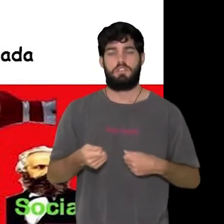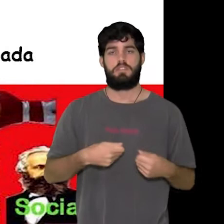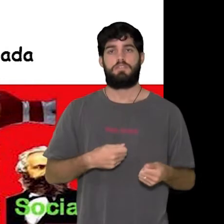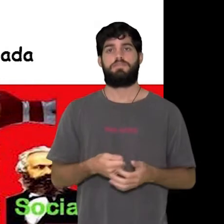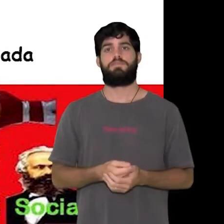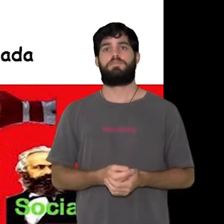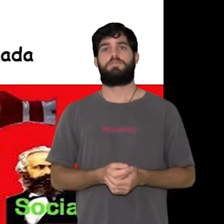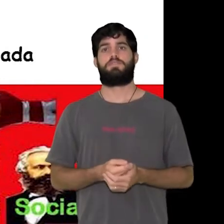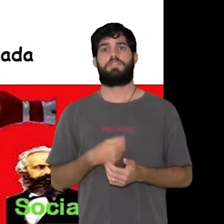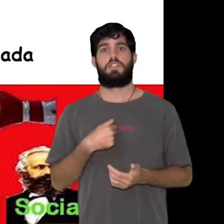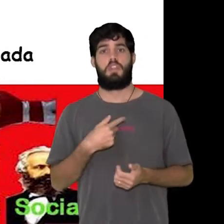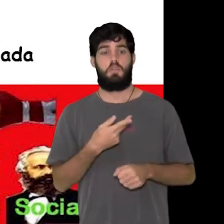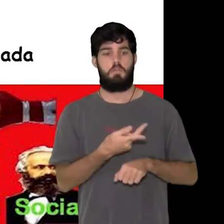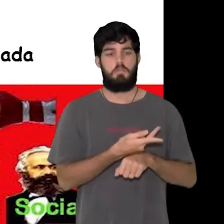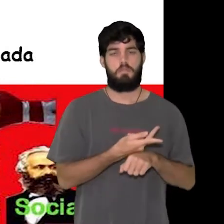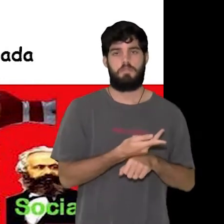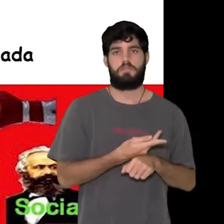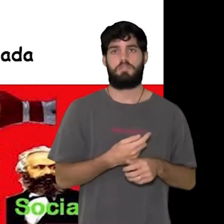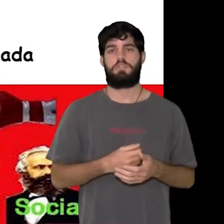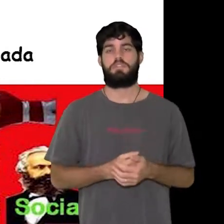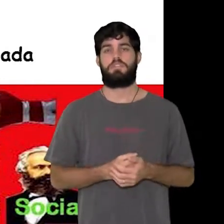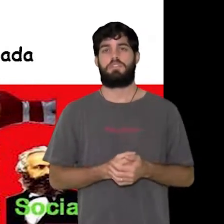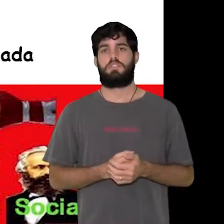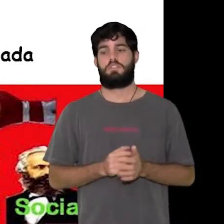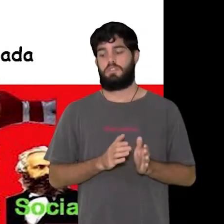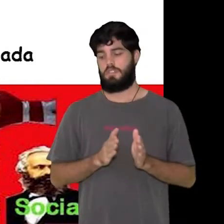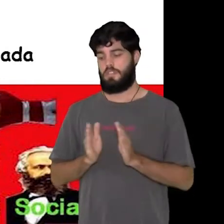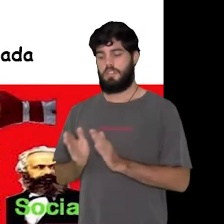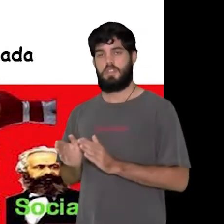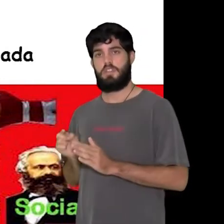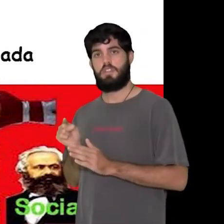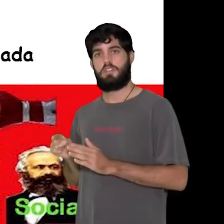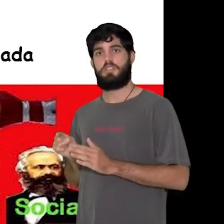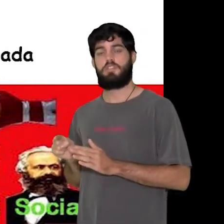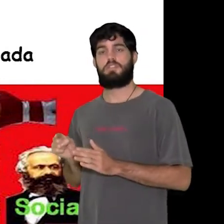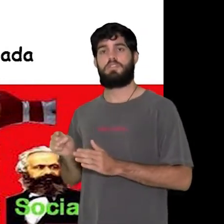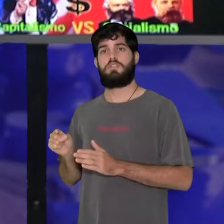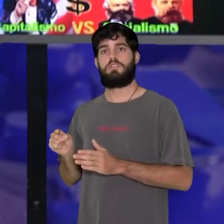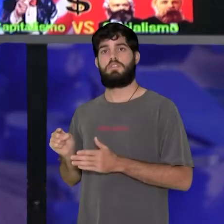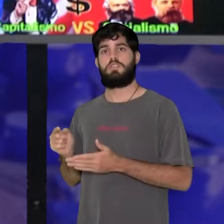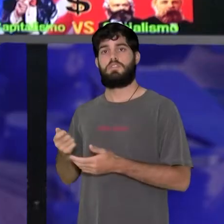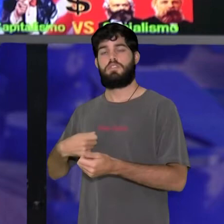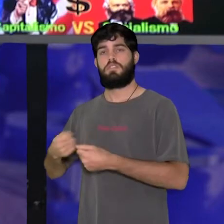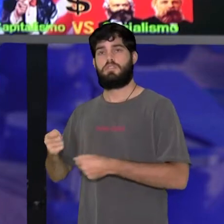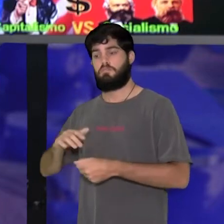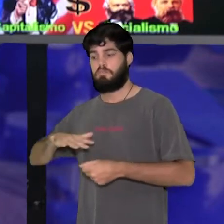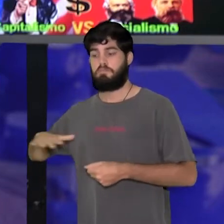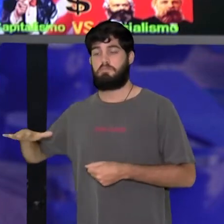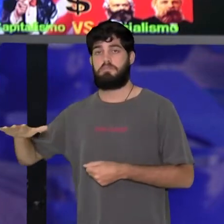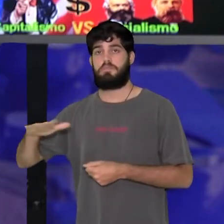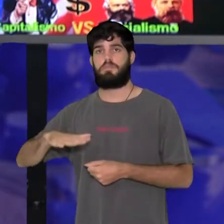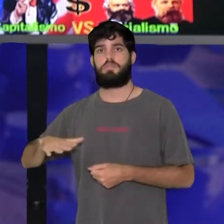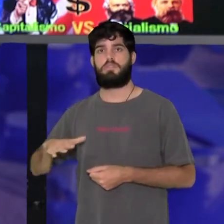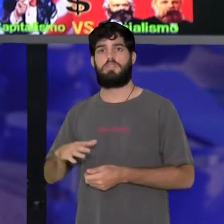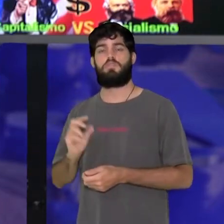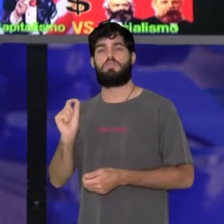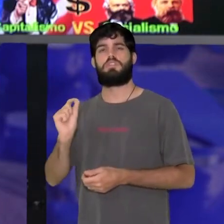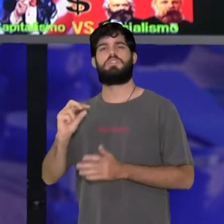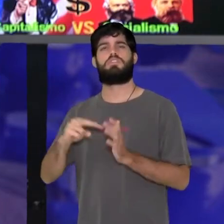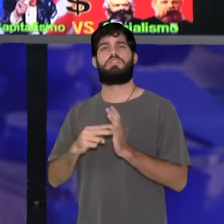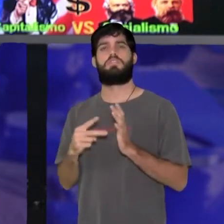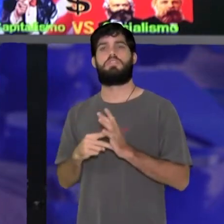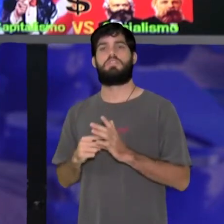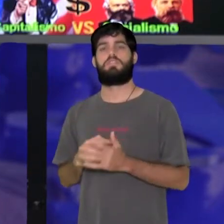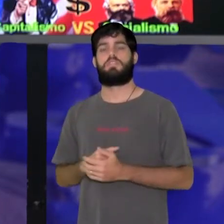e da procura. No socialismo, nós temos uma economia planificada. Sabe o que significa isso, gente?